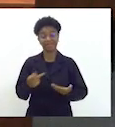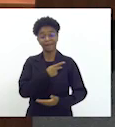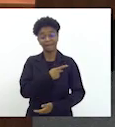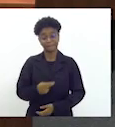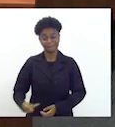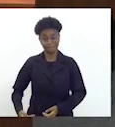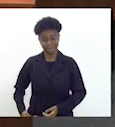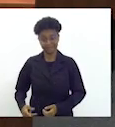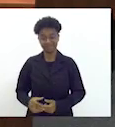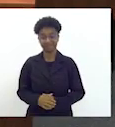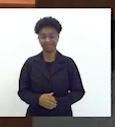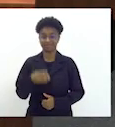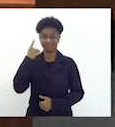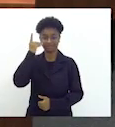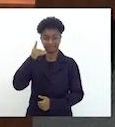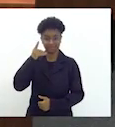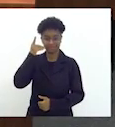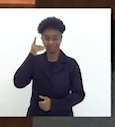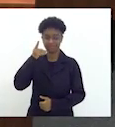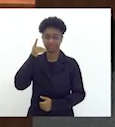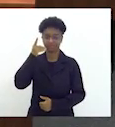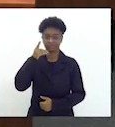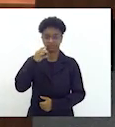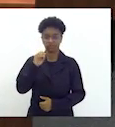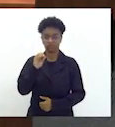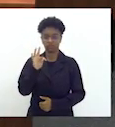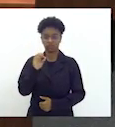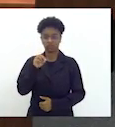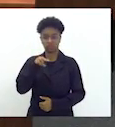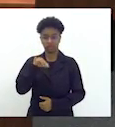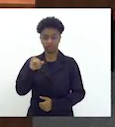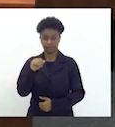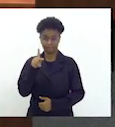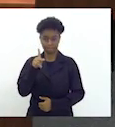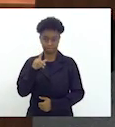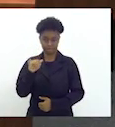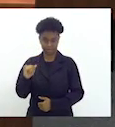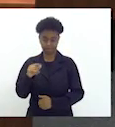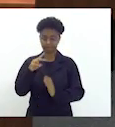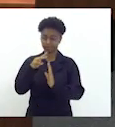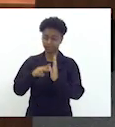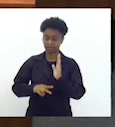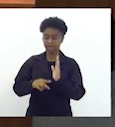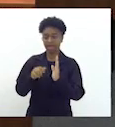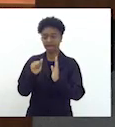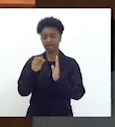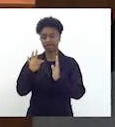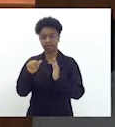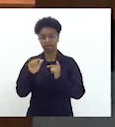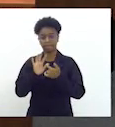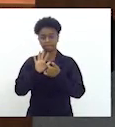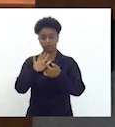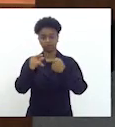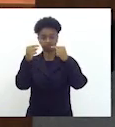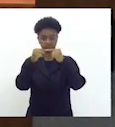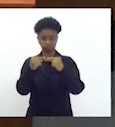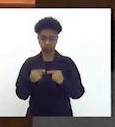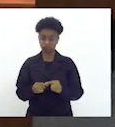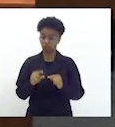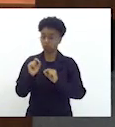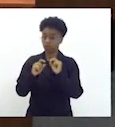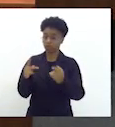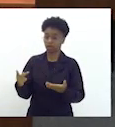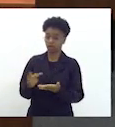presidente Deputado Otoni pai a ata reflete com exatidão o